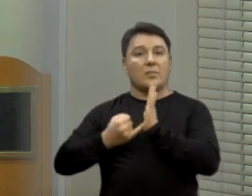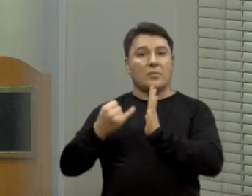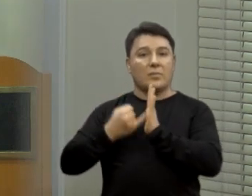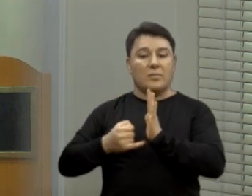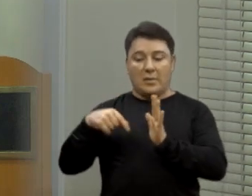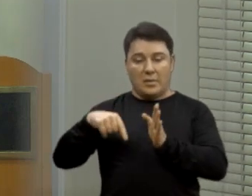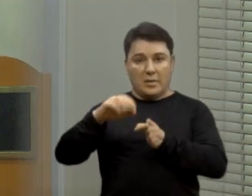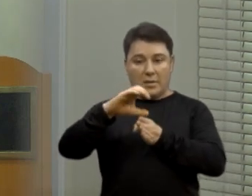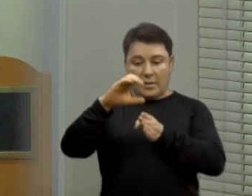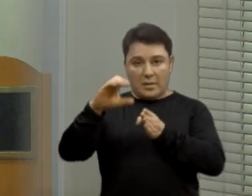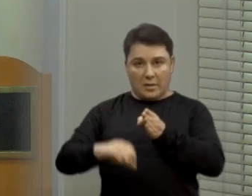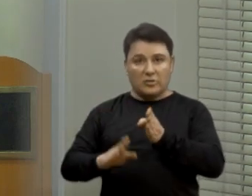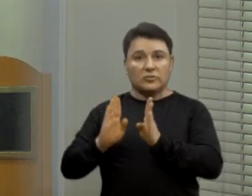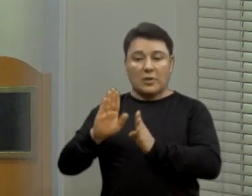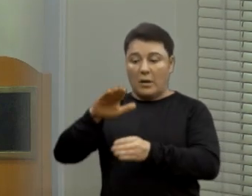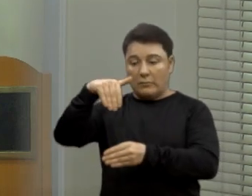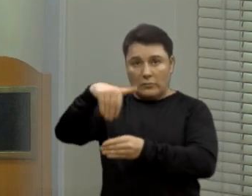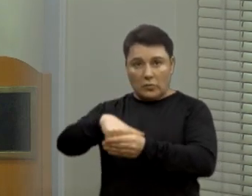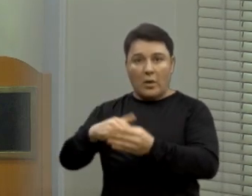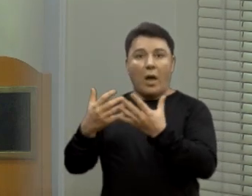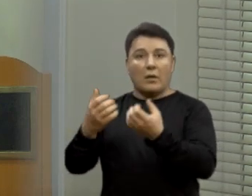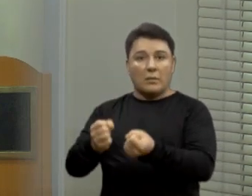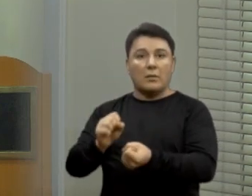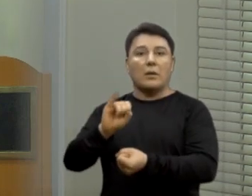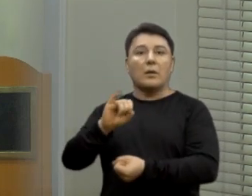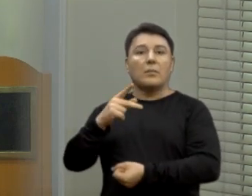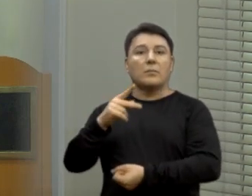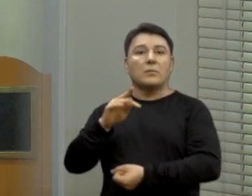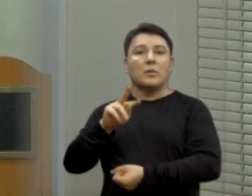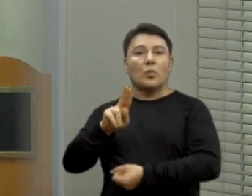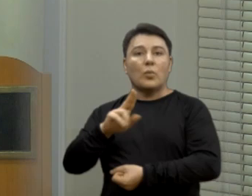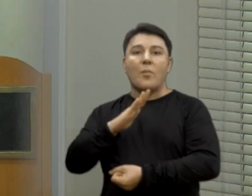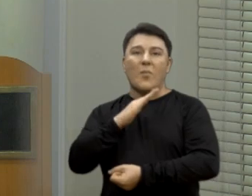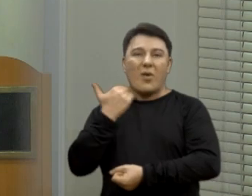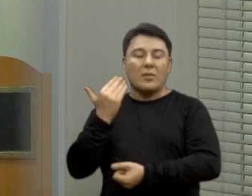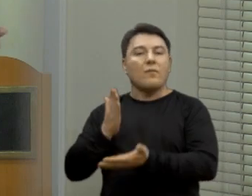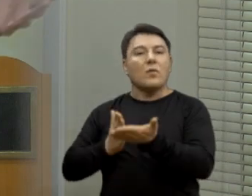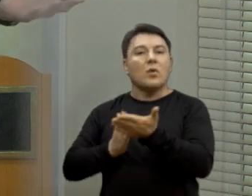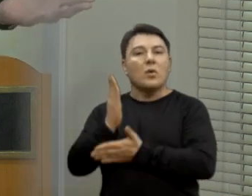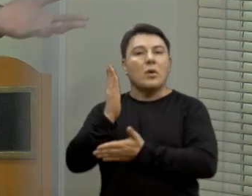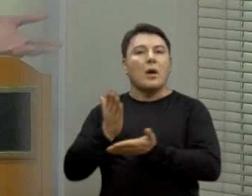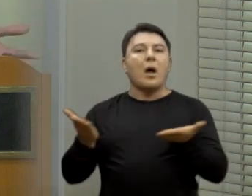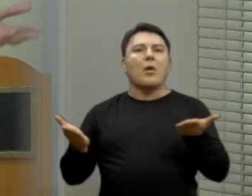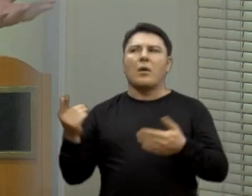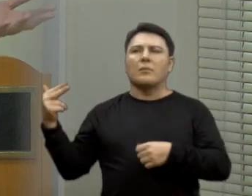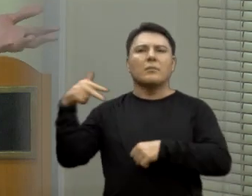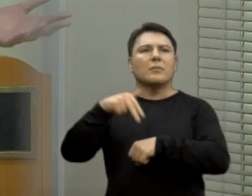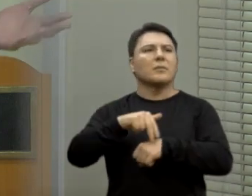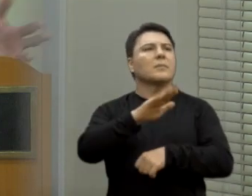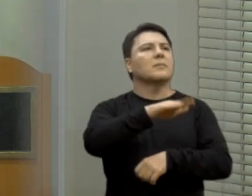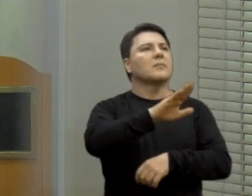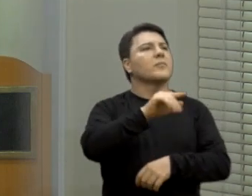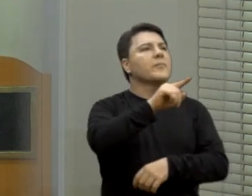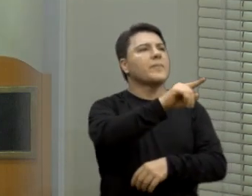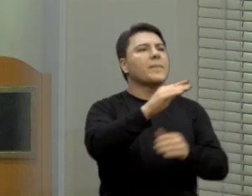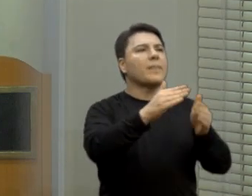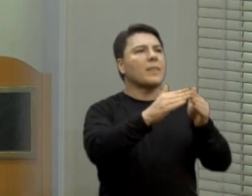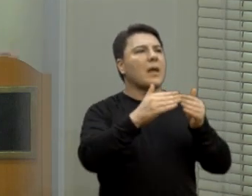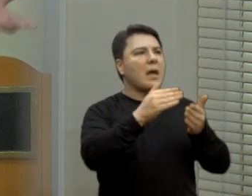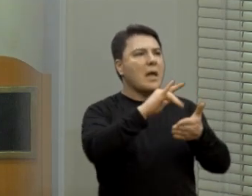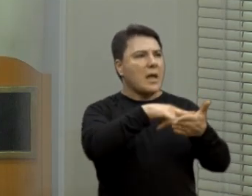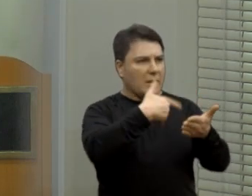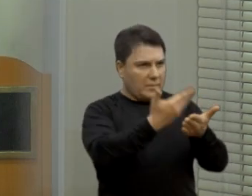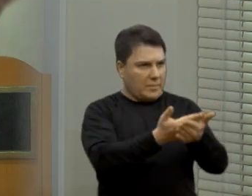casa, a maioria, vota o imposto, vota o IPTU dos mortos, vota o ITBI, aí sobe aqui e vai falar, vereador, faz um requerimento aí para